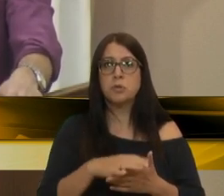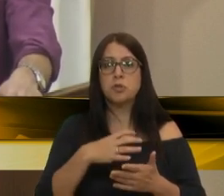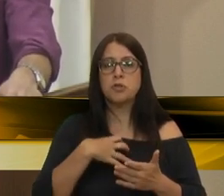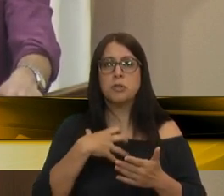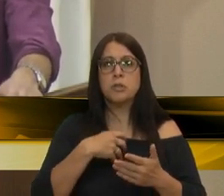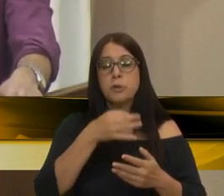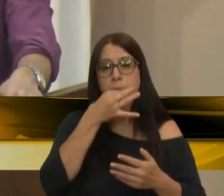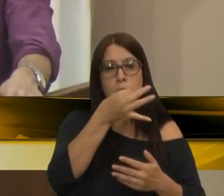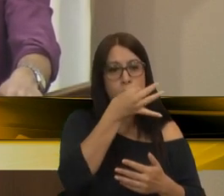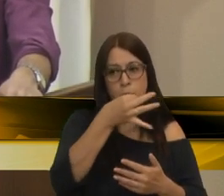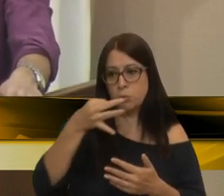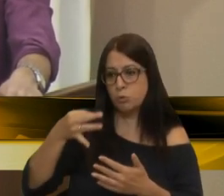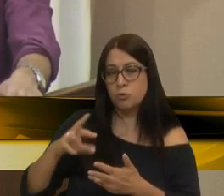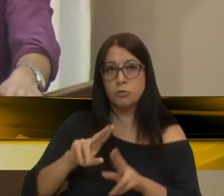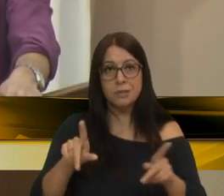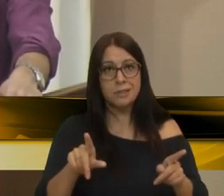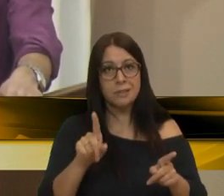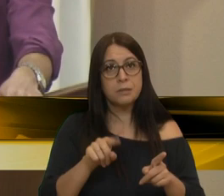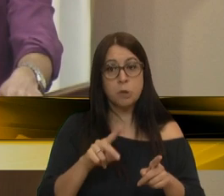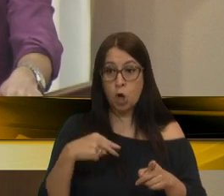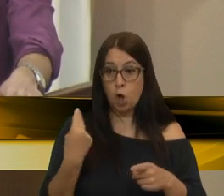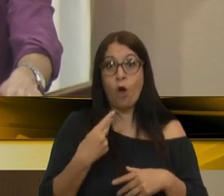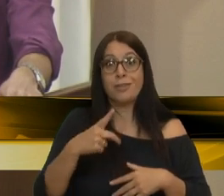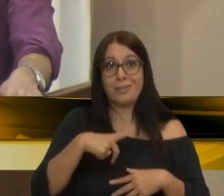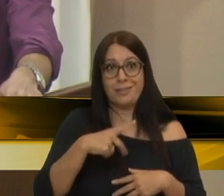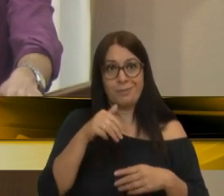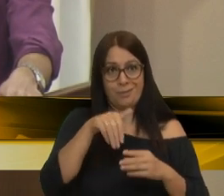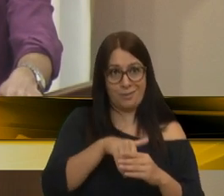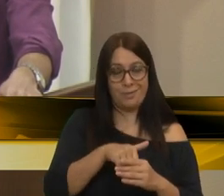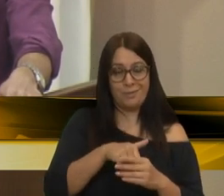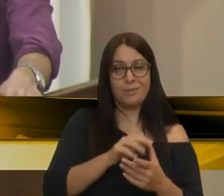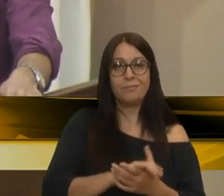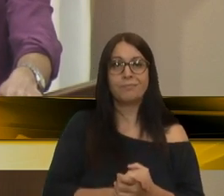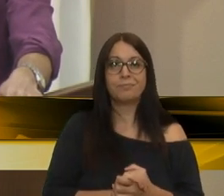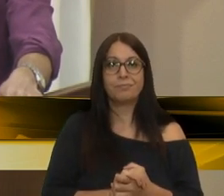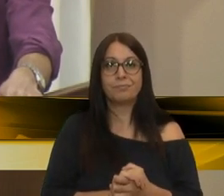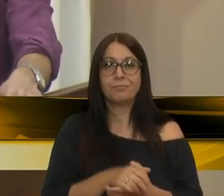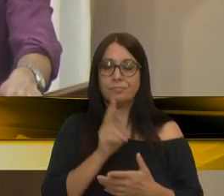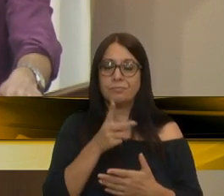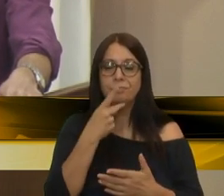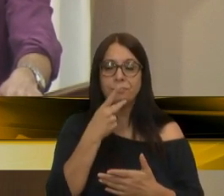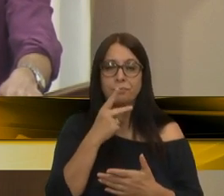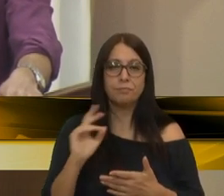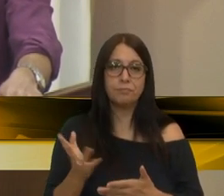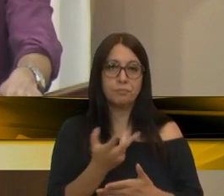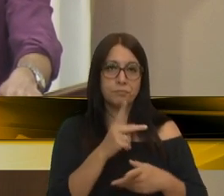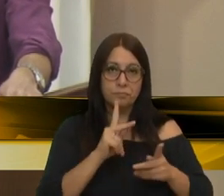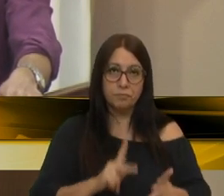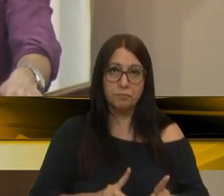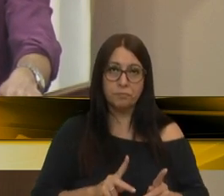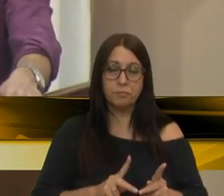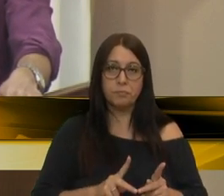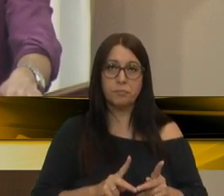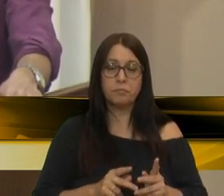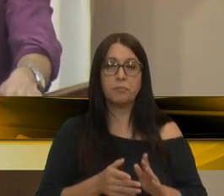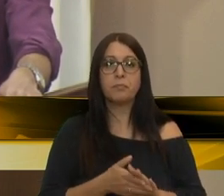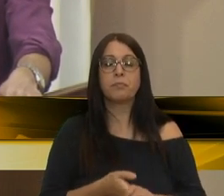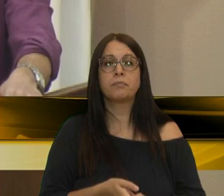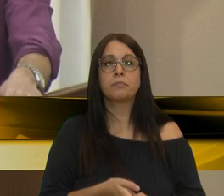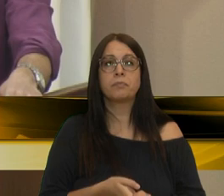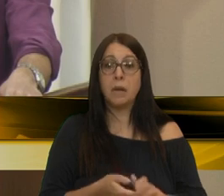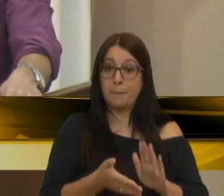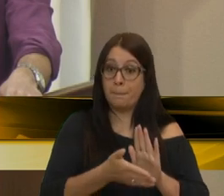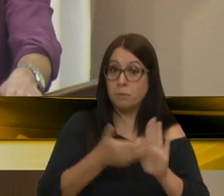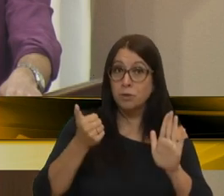as opiniões, mas é nós que temos que votar. Sempre falo para todo mundo que para tirar